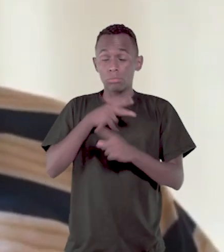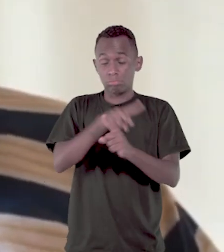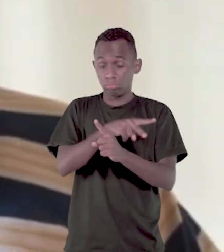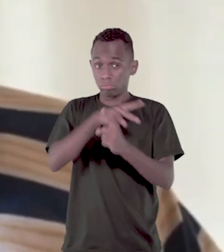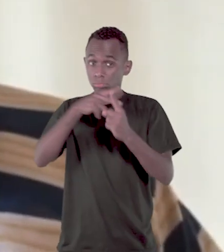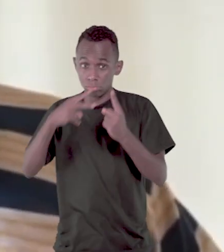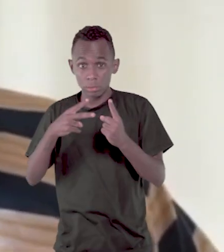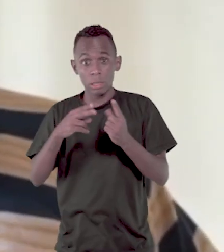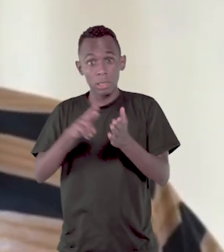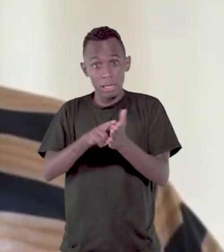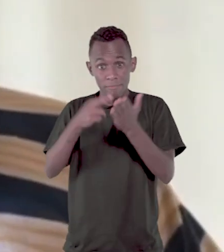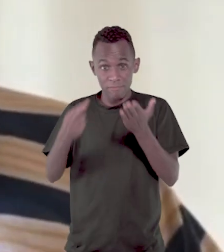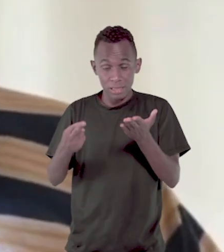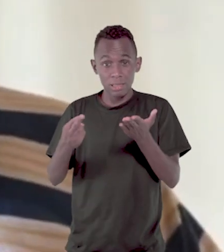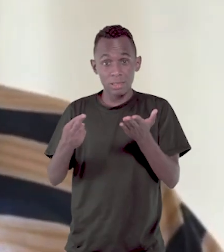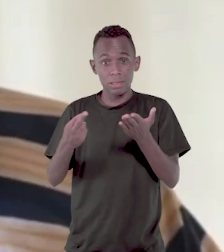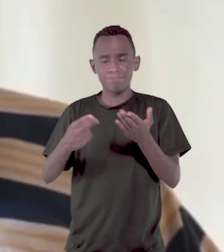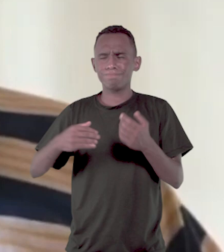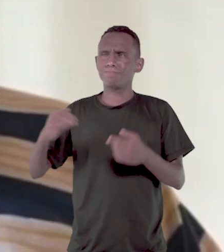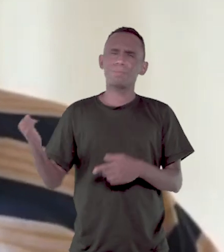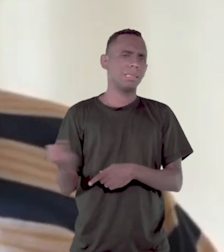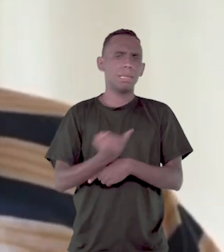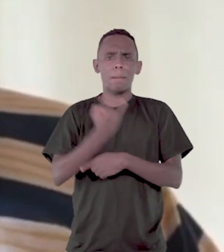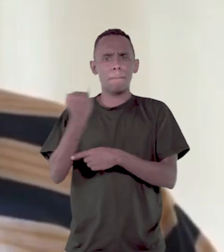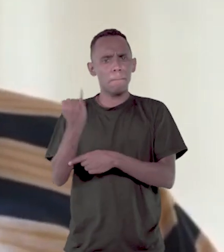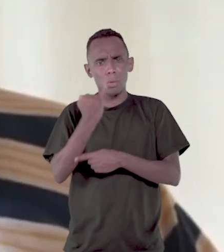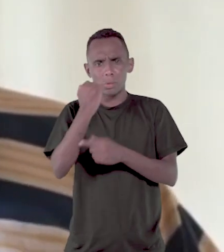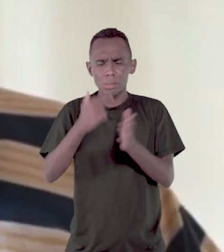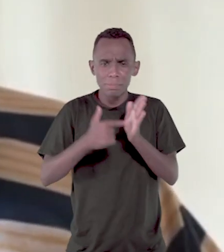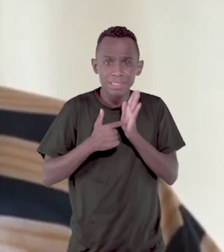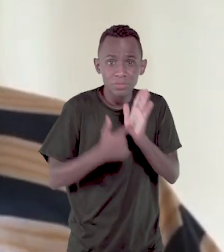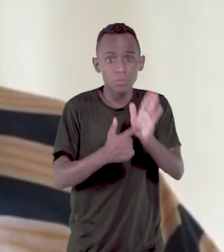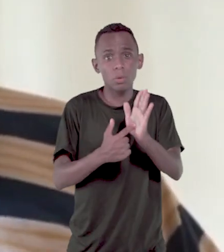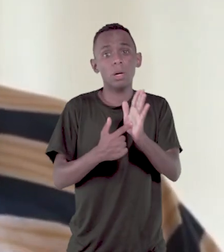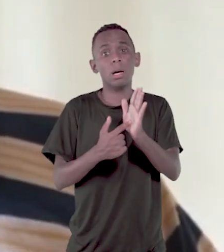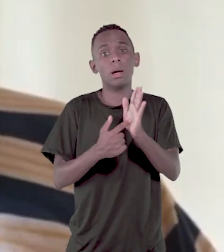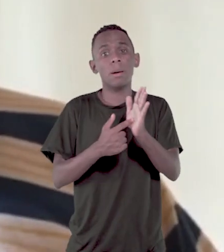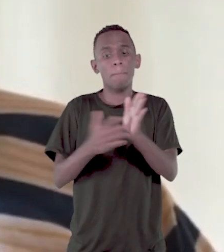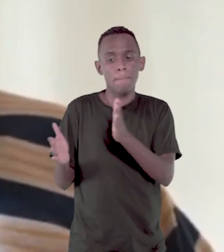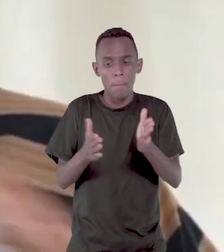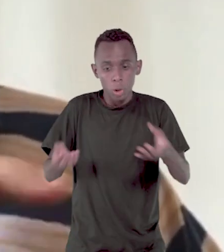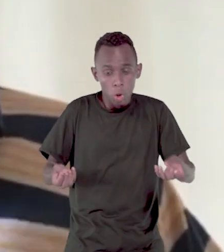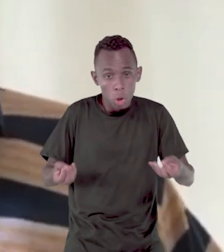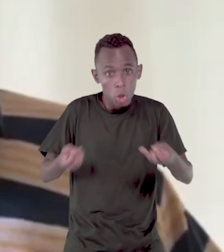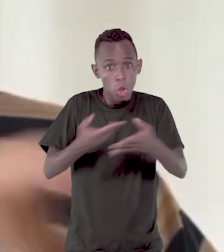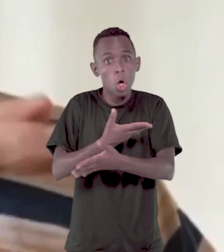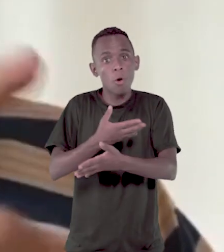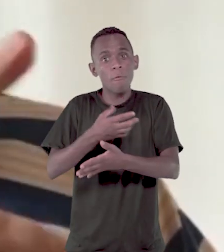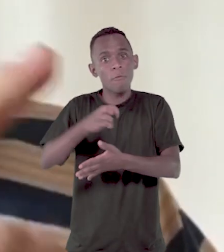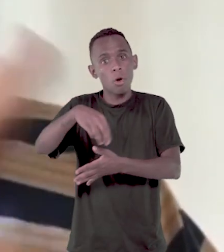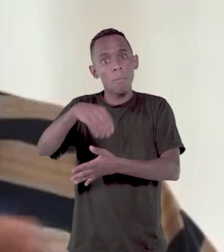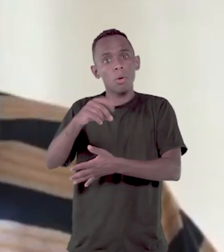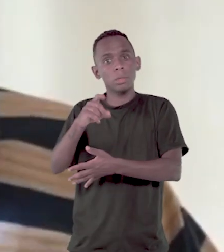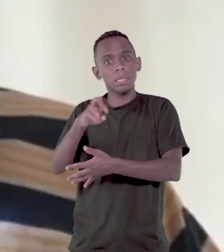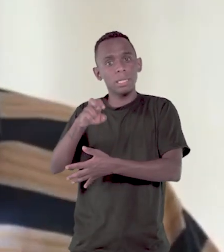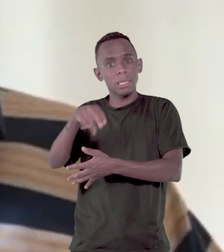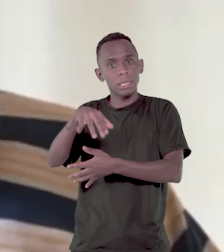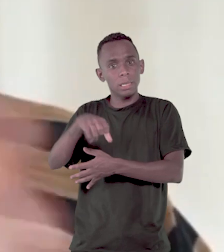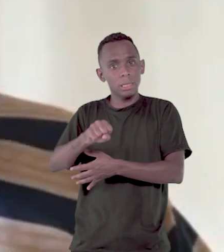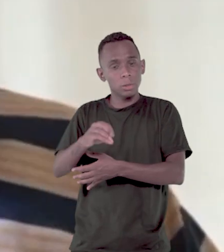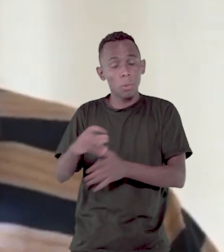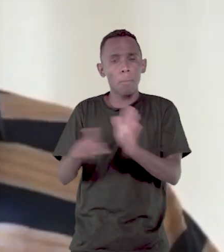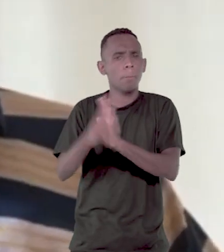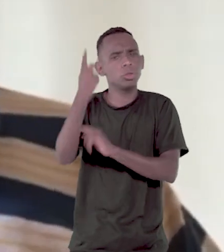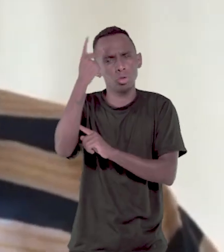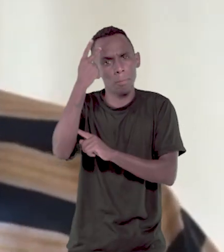de vista, a Revista Verde foi extremamente importante para a divulgação do modernismo paulista, ou seja, do modernismo